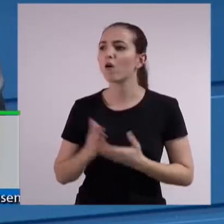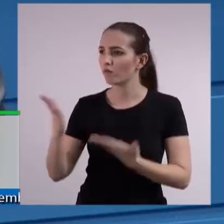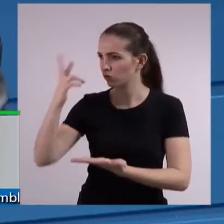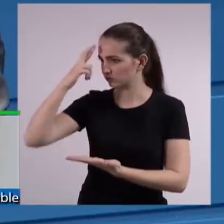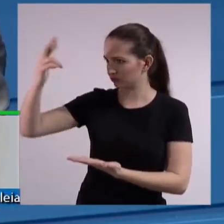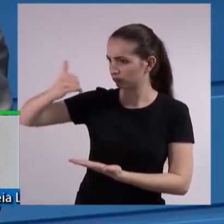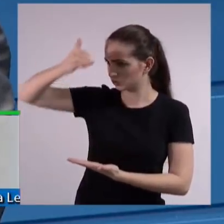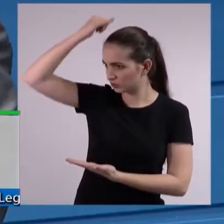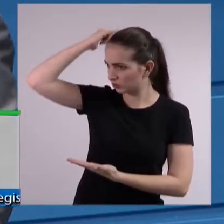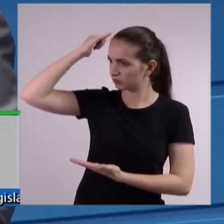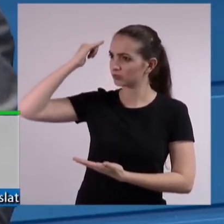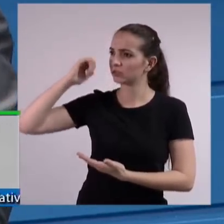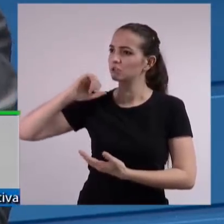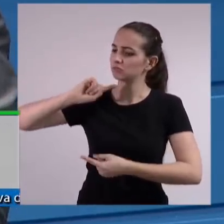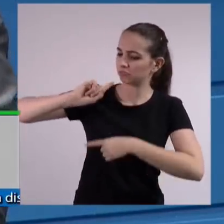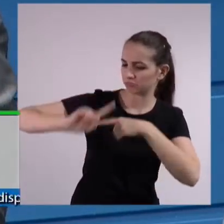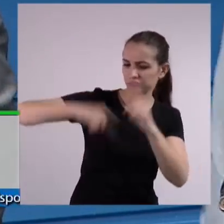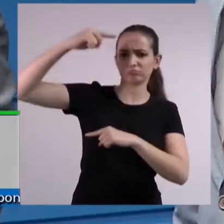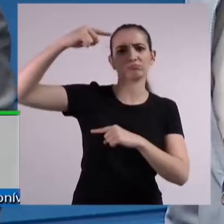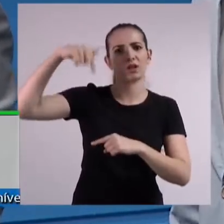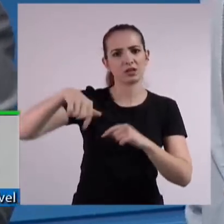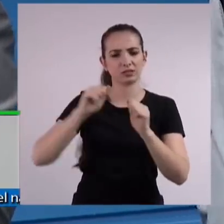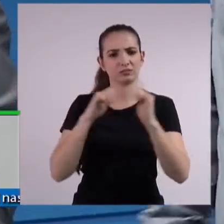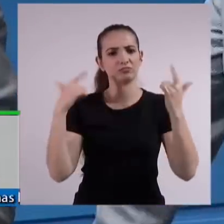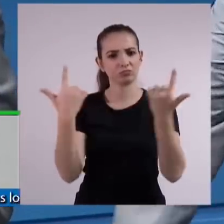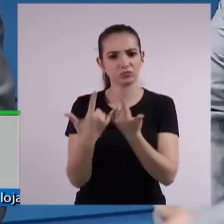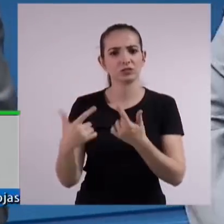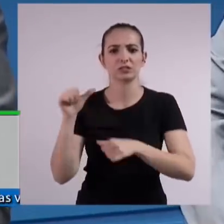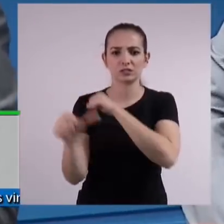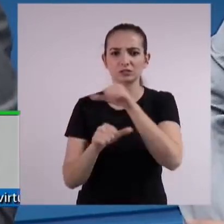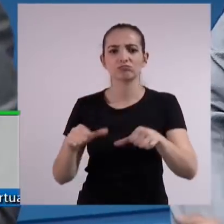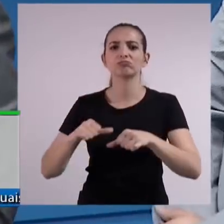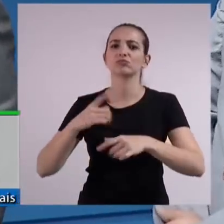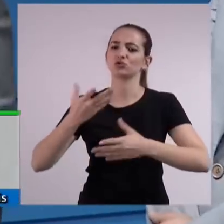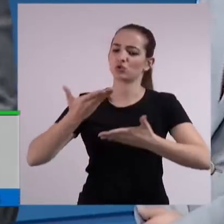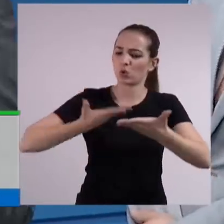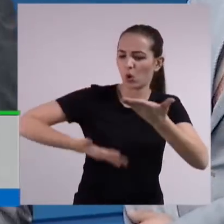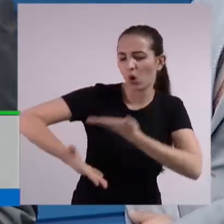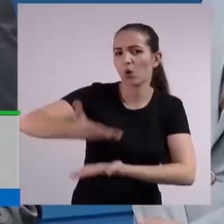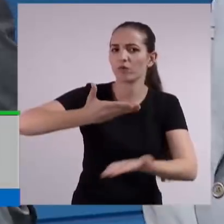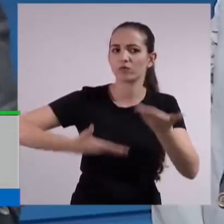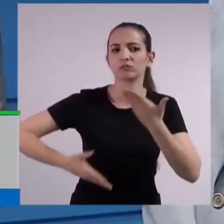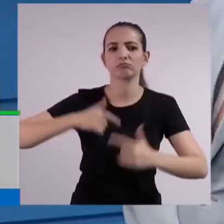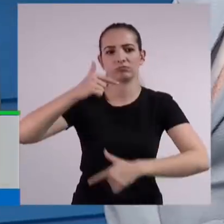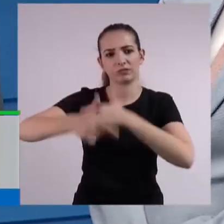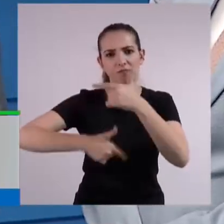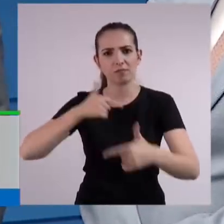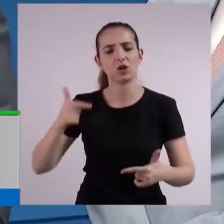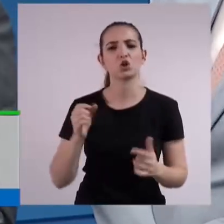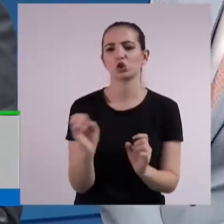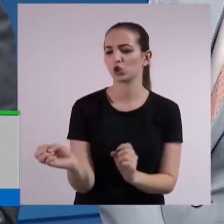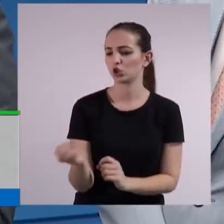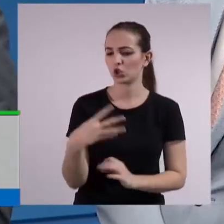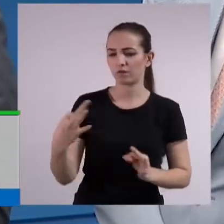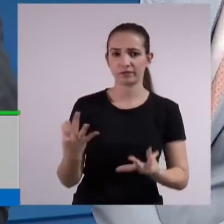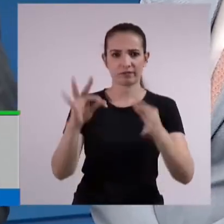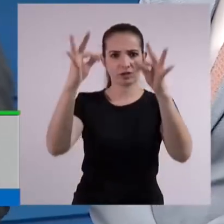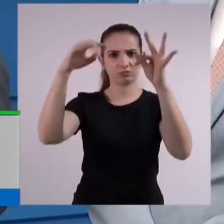Excelência transformou essa casa, com diálogo, com trabalho, modernizou a Assembleia